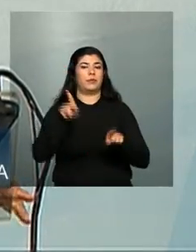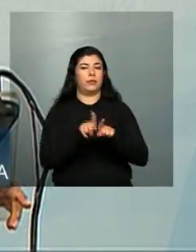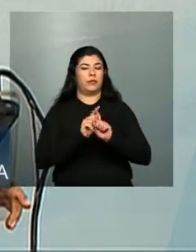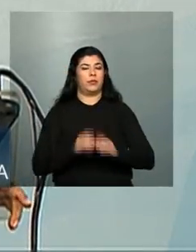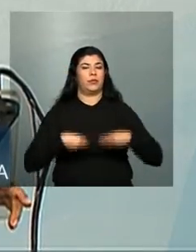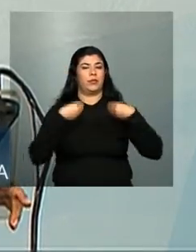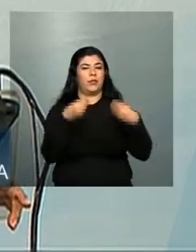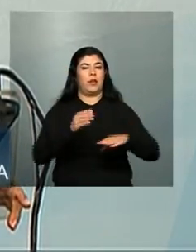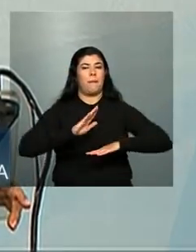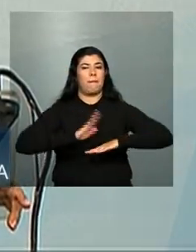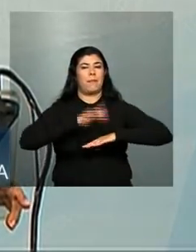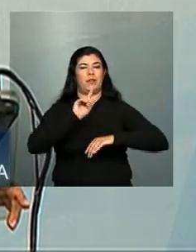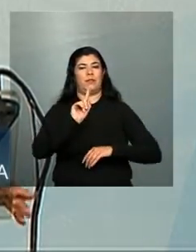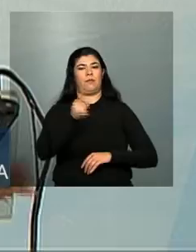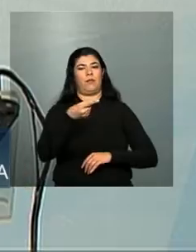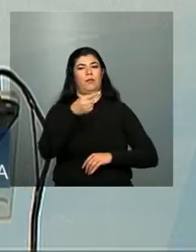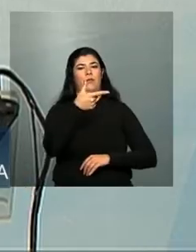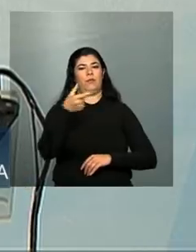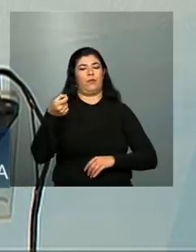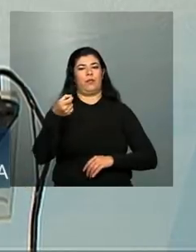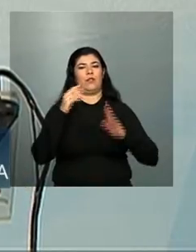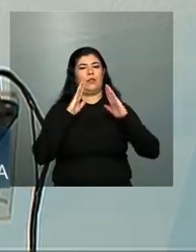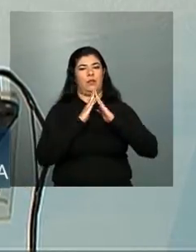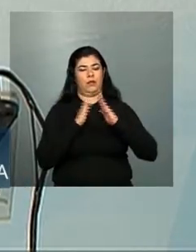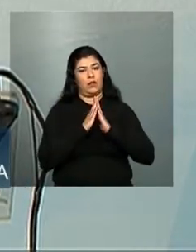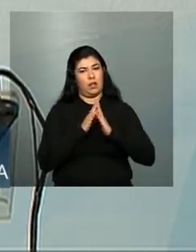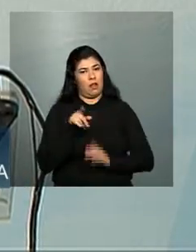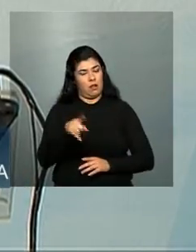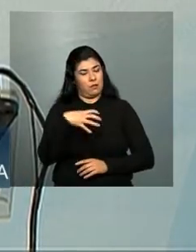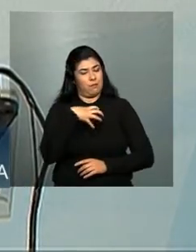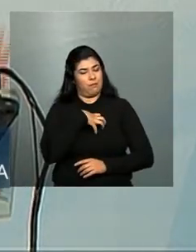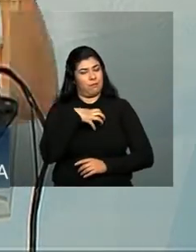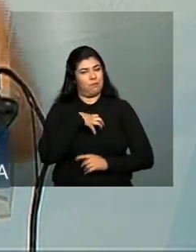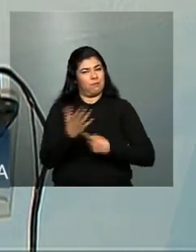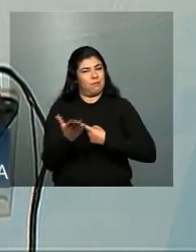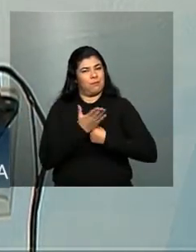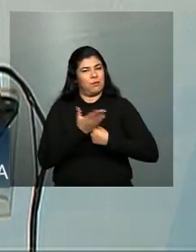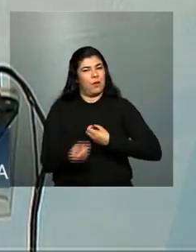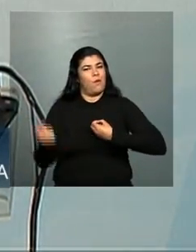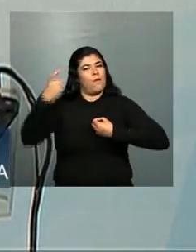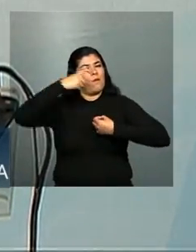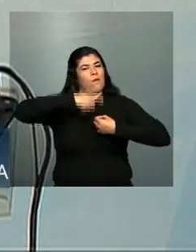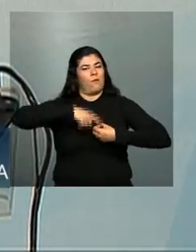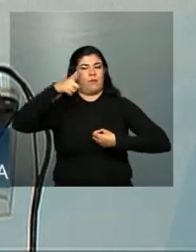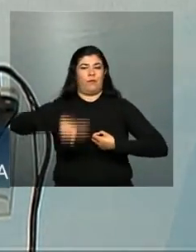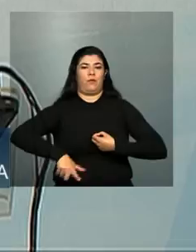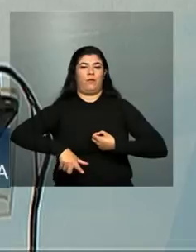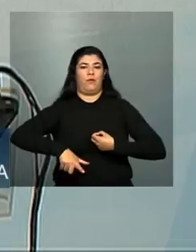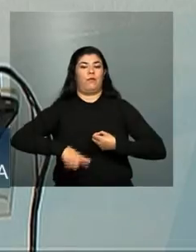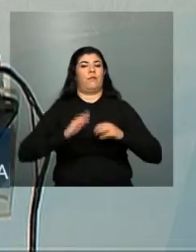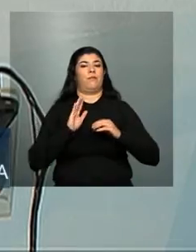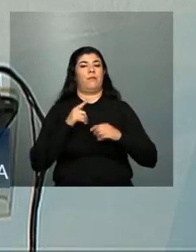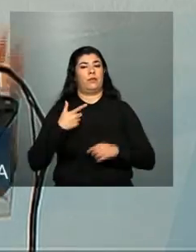de 1.200 casas. E isso me faz hoje voltar aqui para